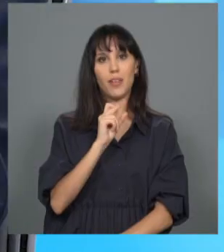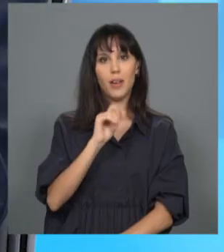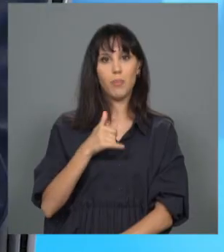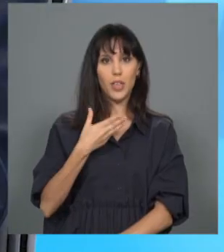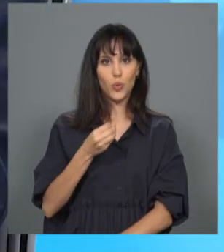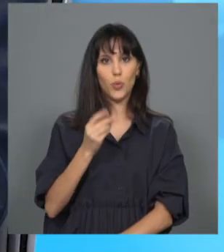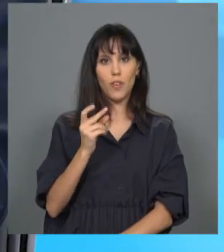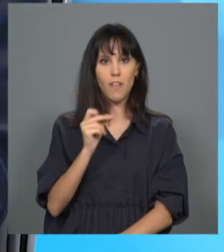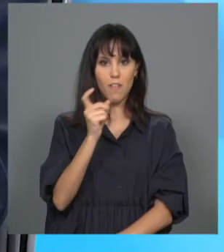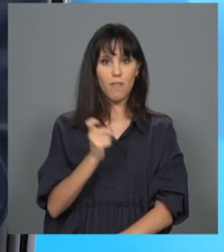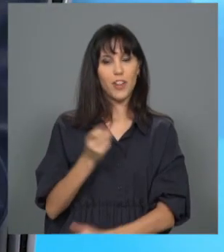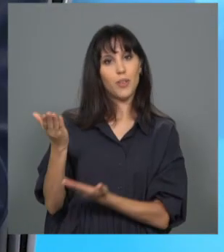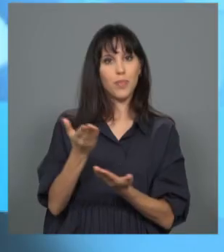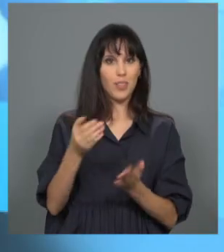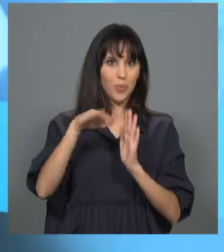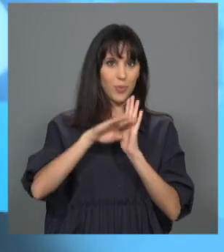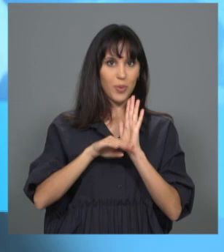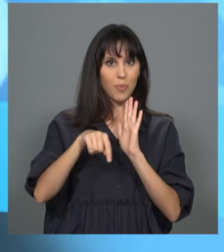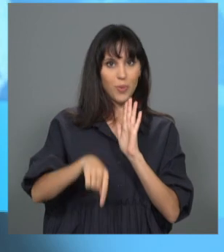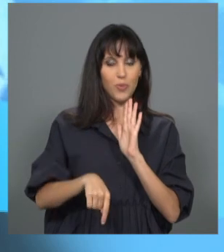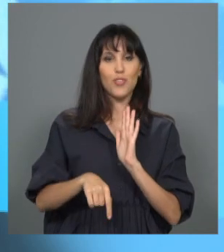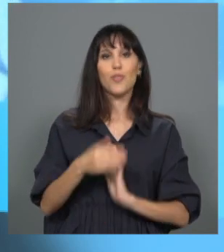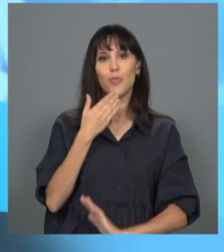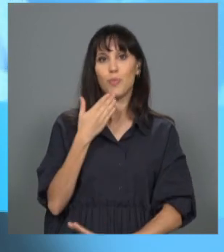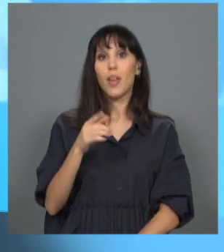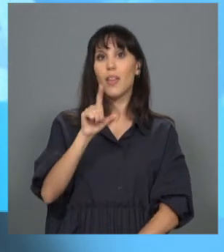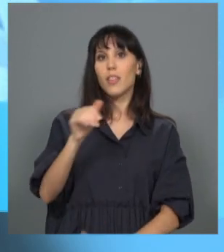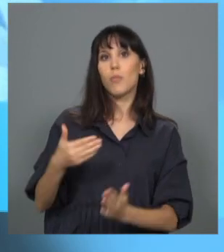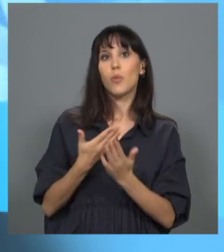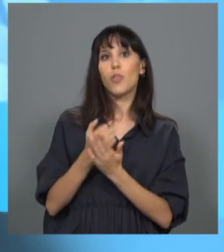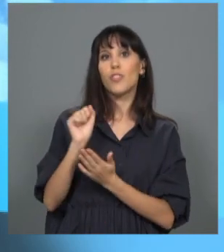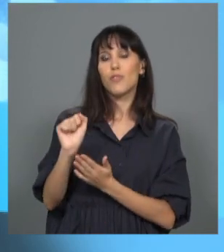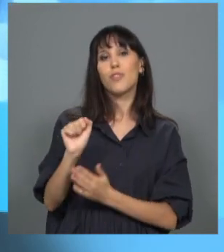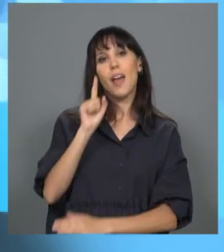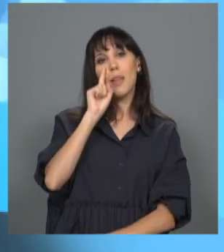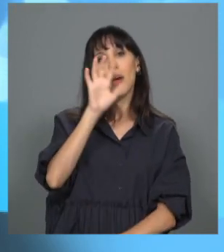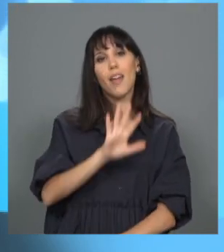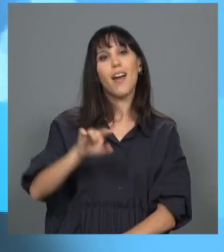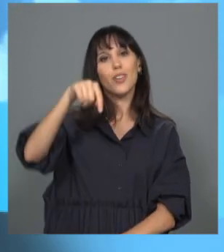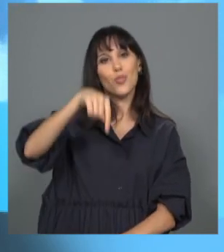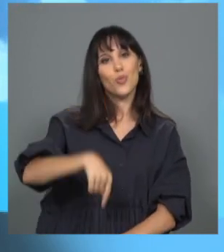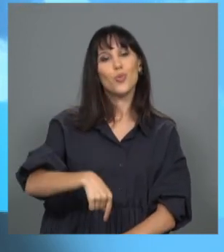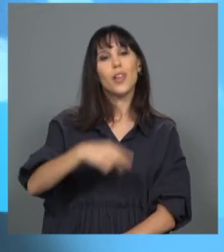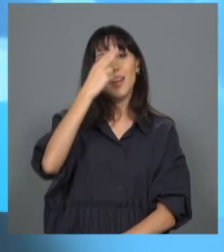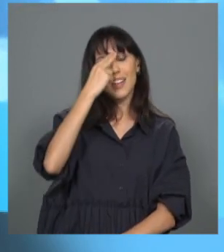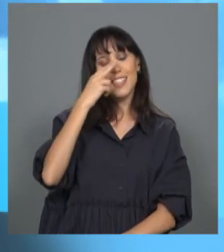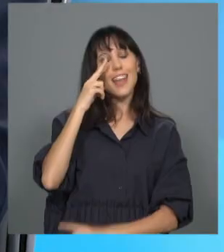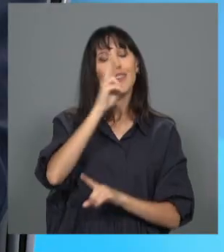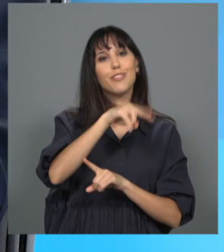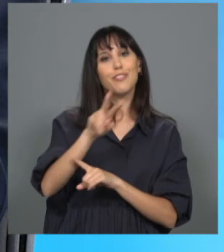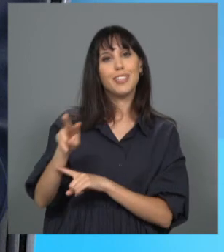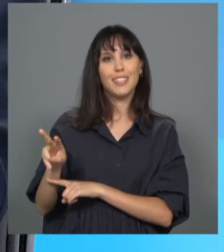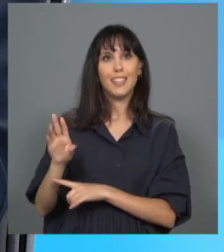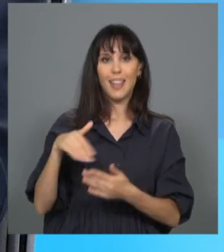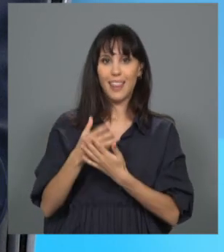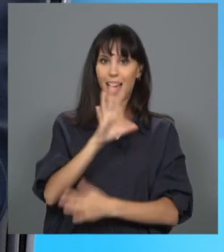ter apresentado neste programa, e também essa proposta de visita ao sul da Alemanha, aos castelos que marcam